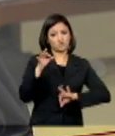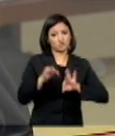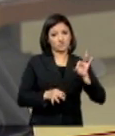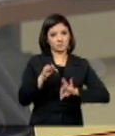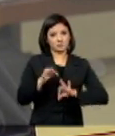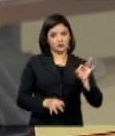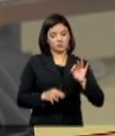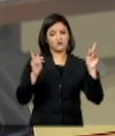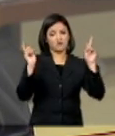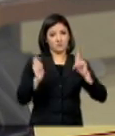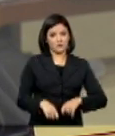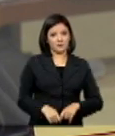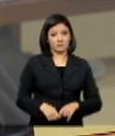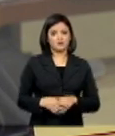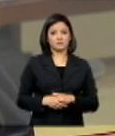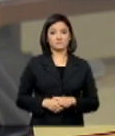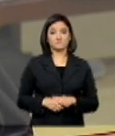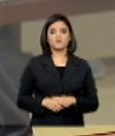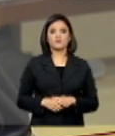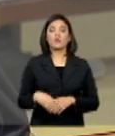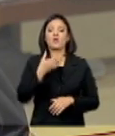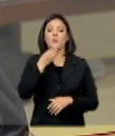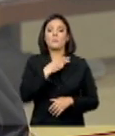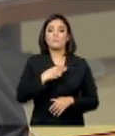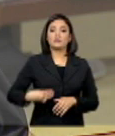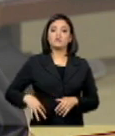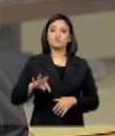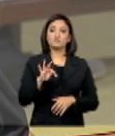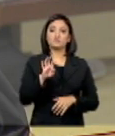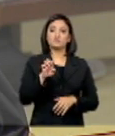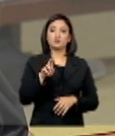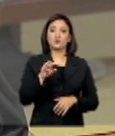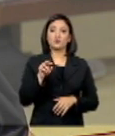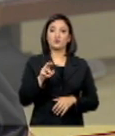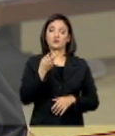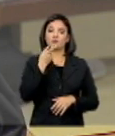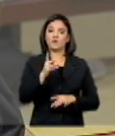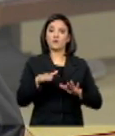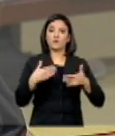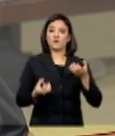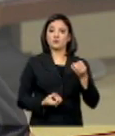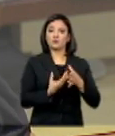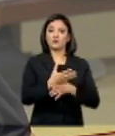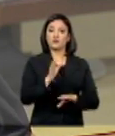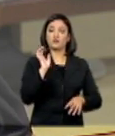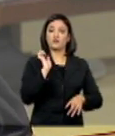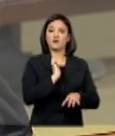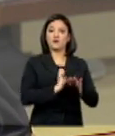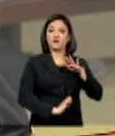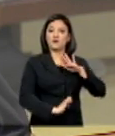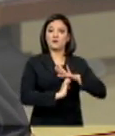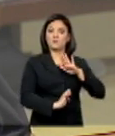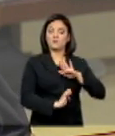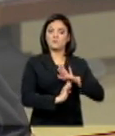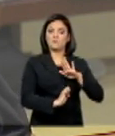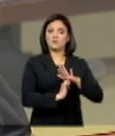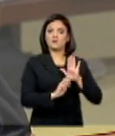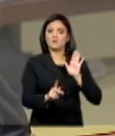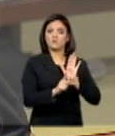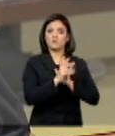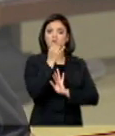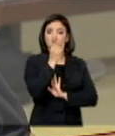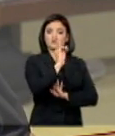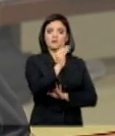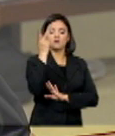aí disse o ministro e ao criar a empresa que explora o serviço de fornecimento de energia elétrica no estado de são